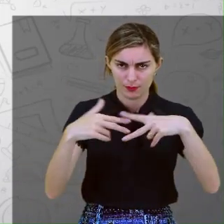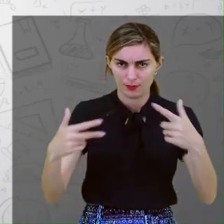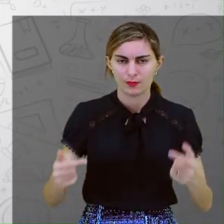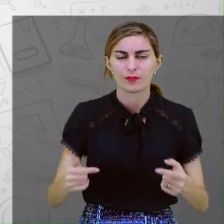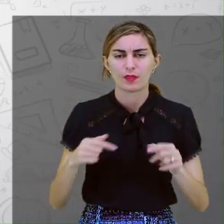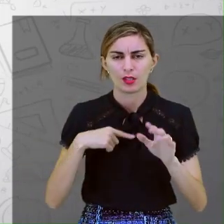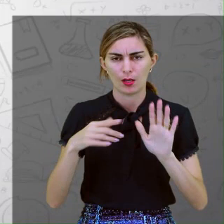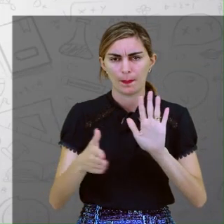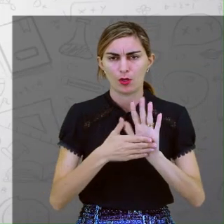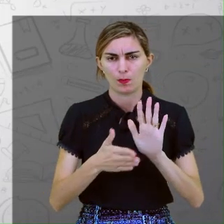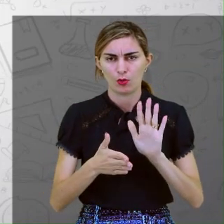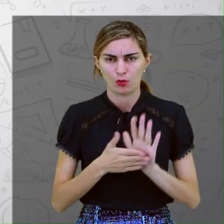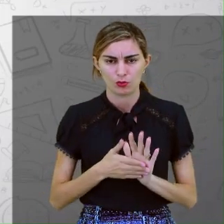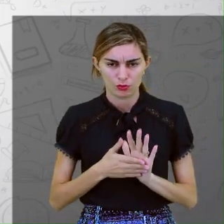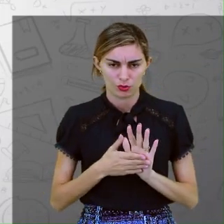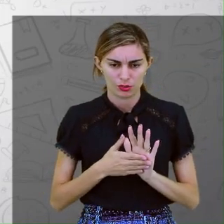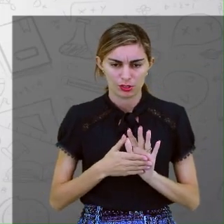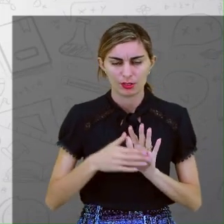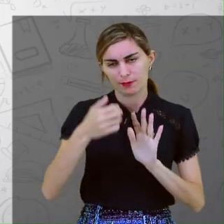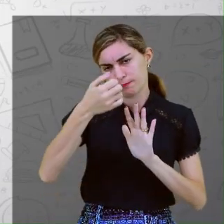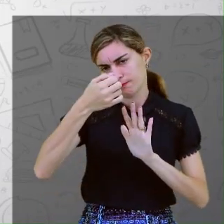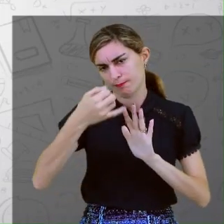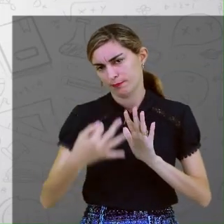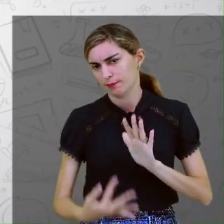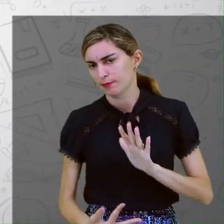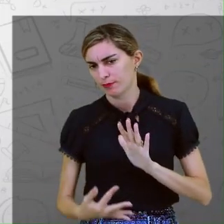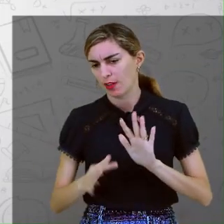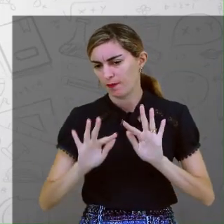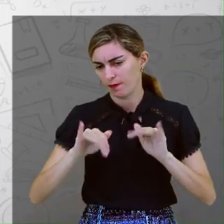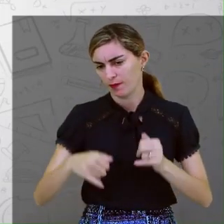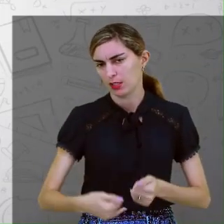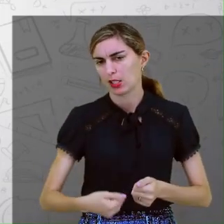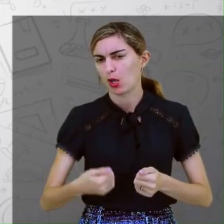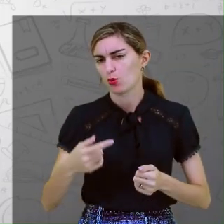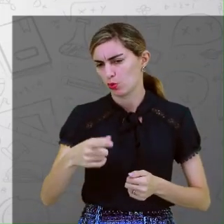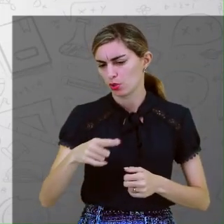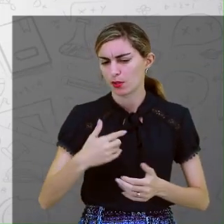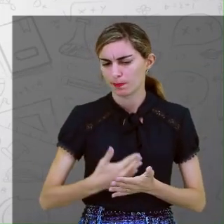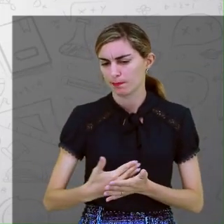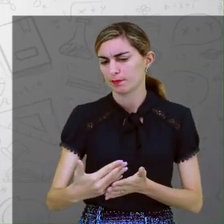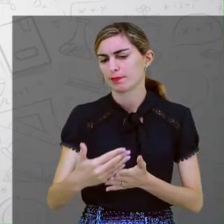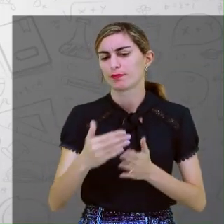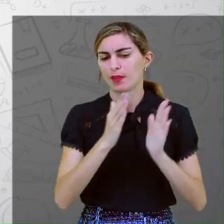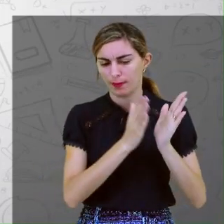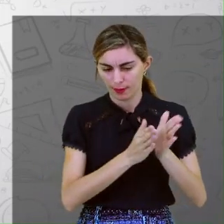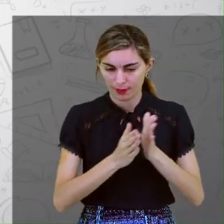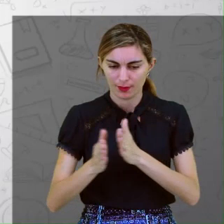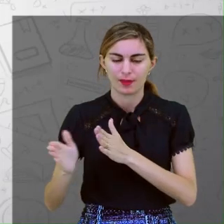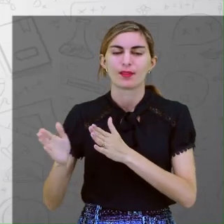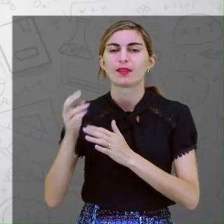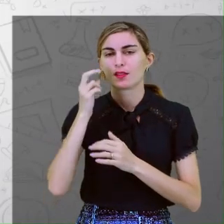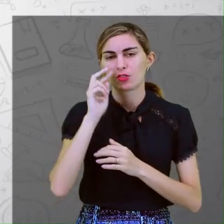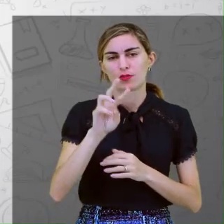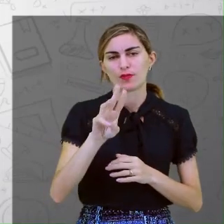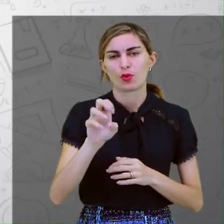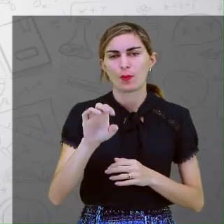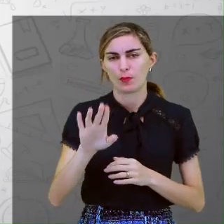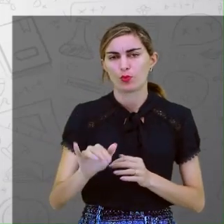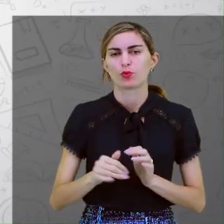a proposta definitiva, né, amadurecida ali a partir daquelas etapas que a gente também viu no